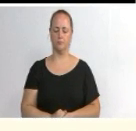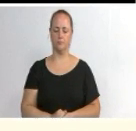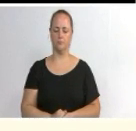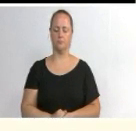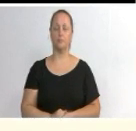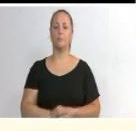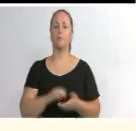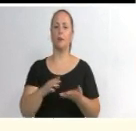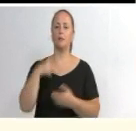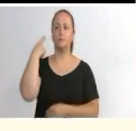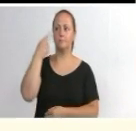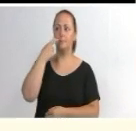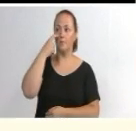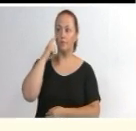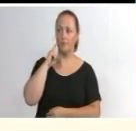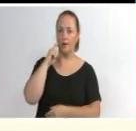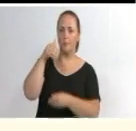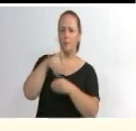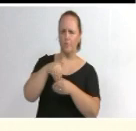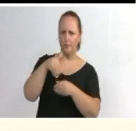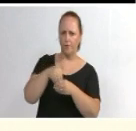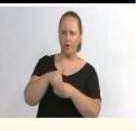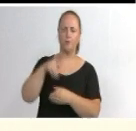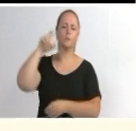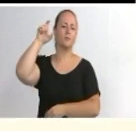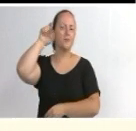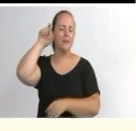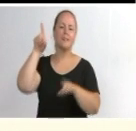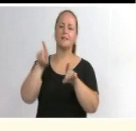Vereador Fábio, seu voto, por gentileza. Vereador Yannis Mantal também.